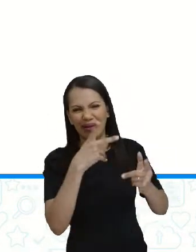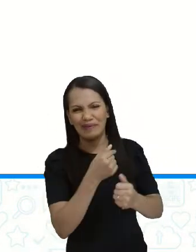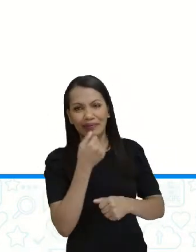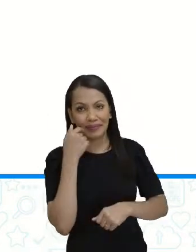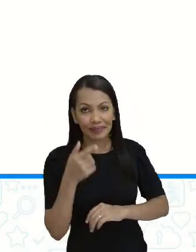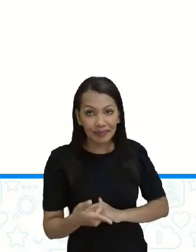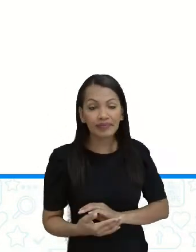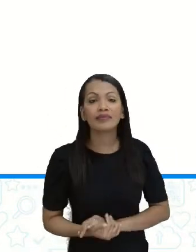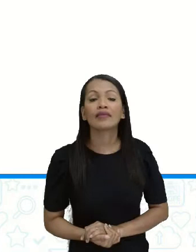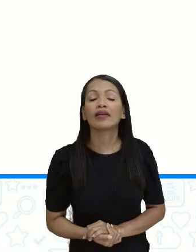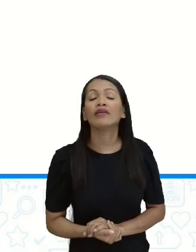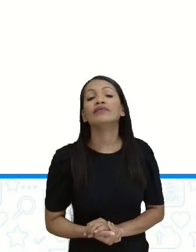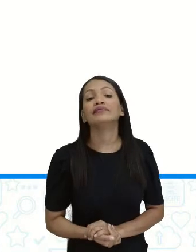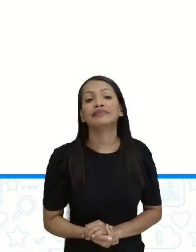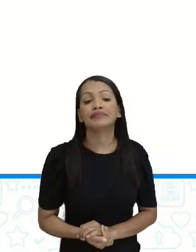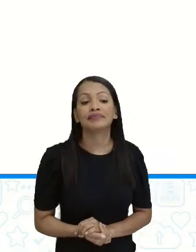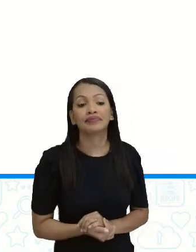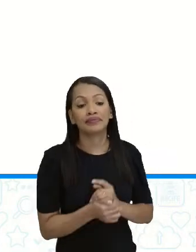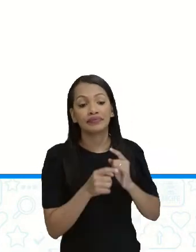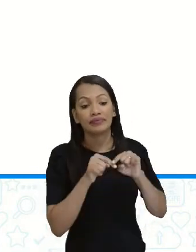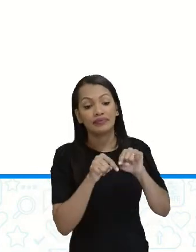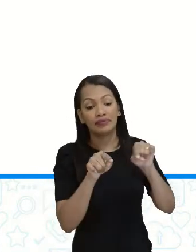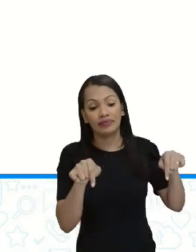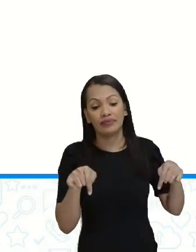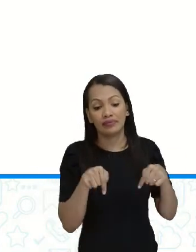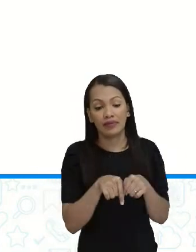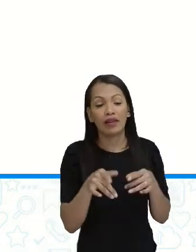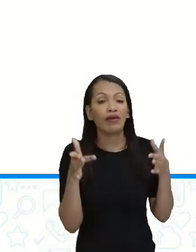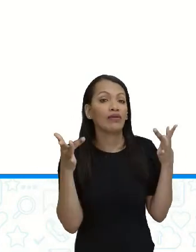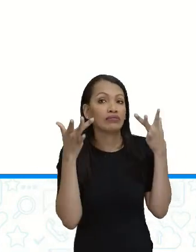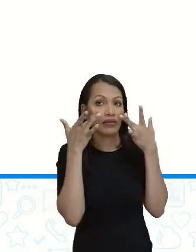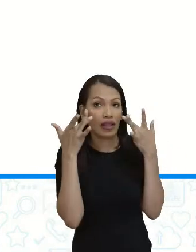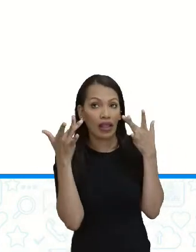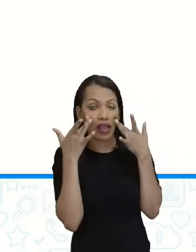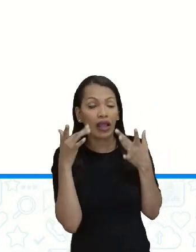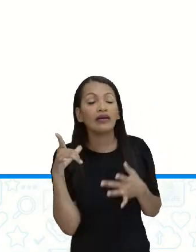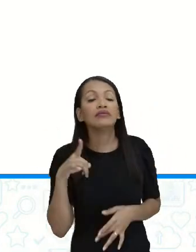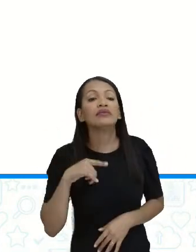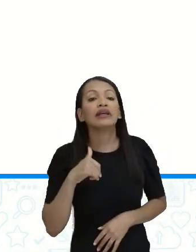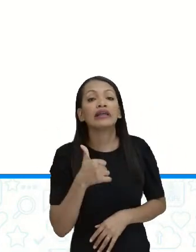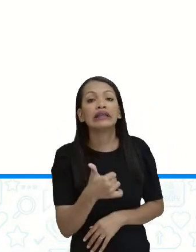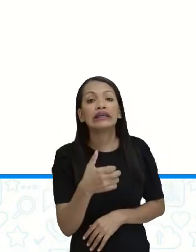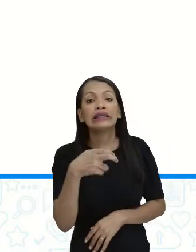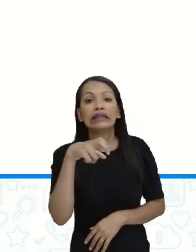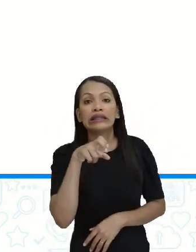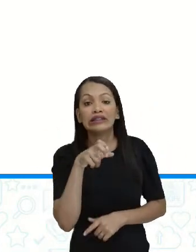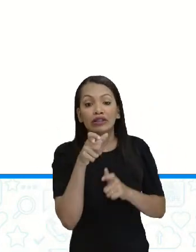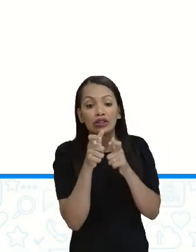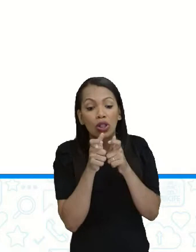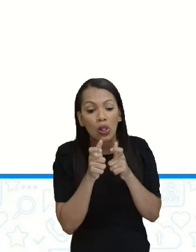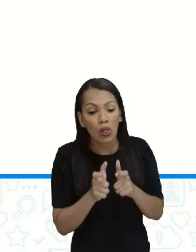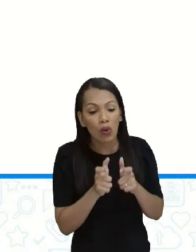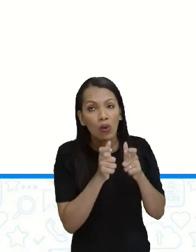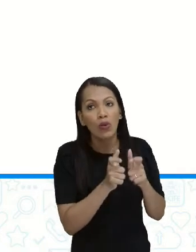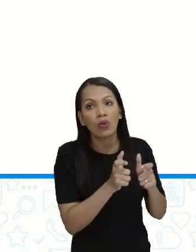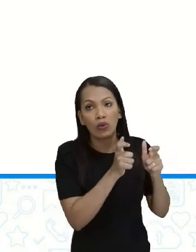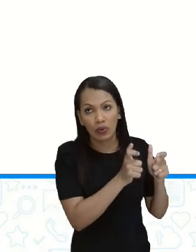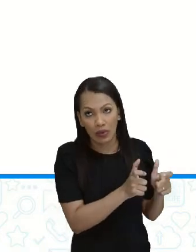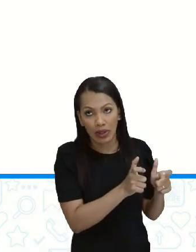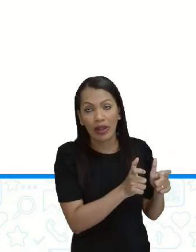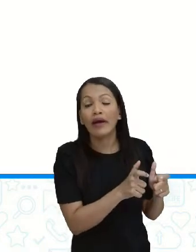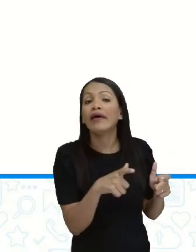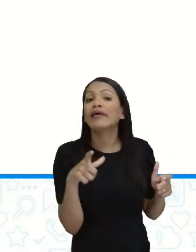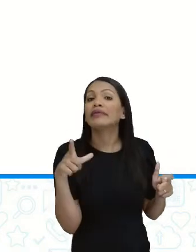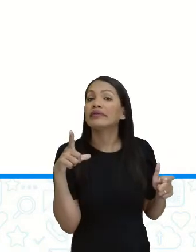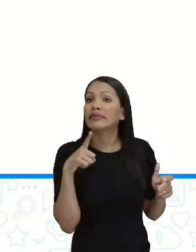15 lugares. Há 5 poltronas ocupadas. Quantos assentos estão vagos?